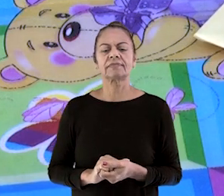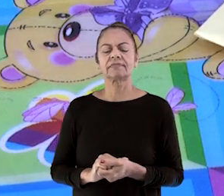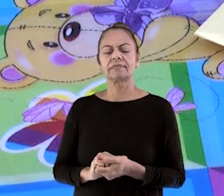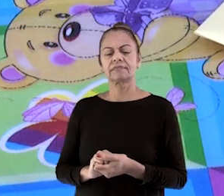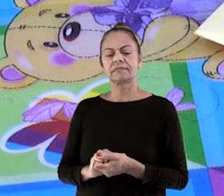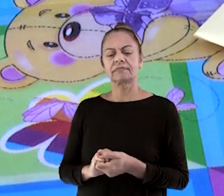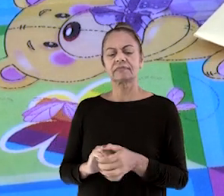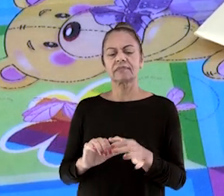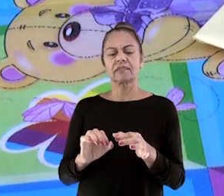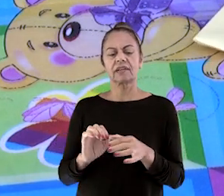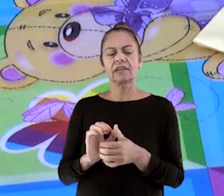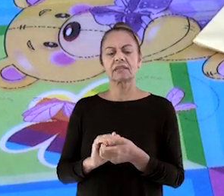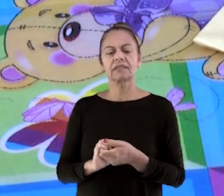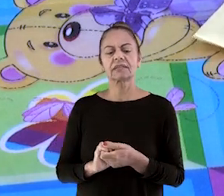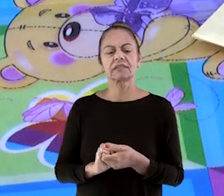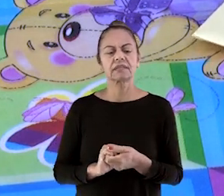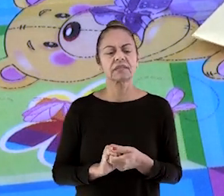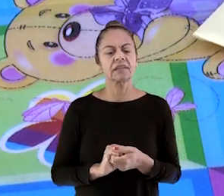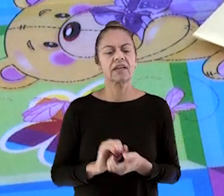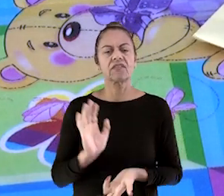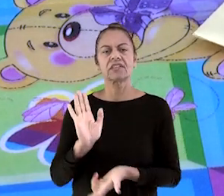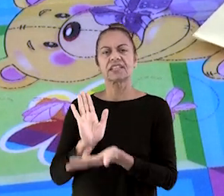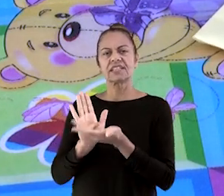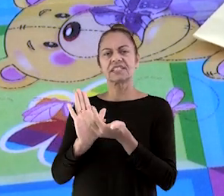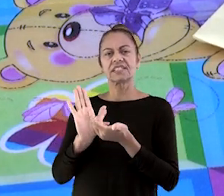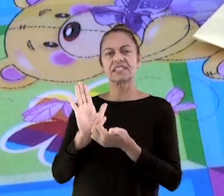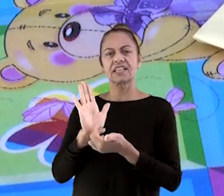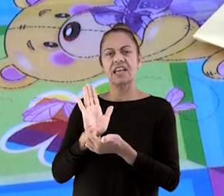uma casa bem engraçada